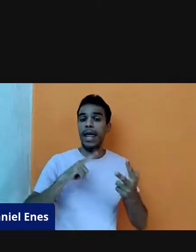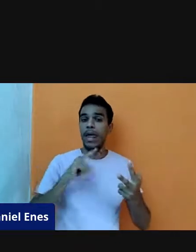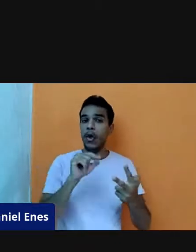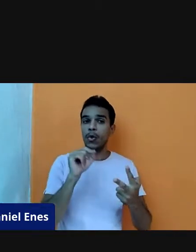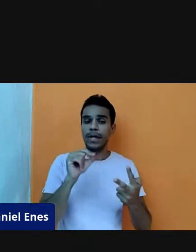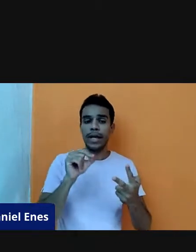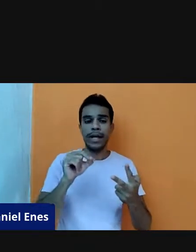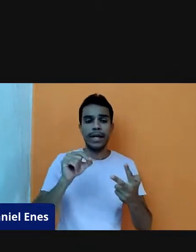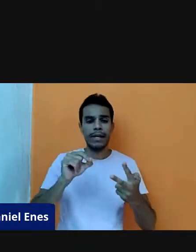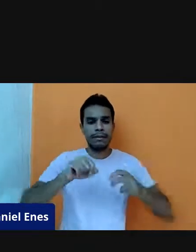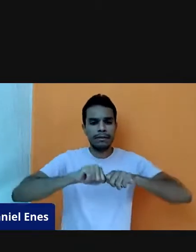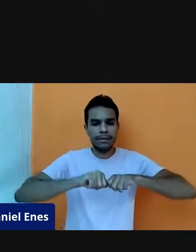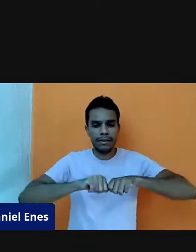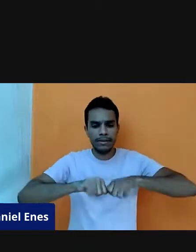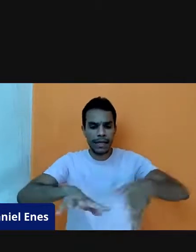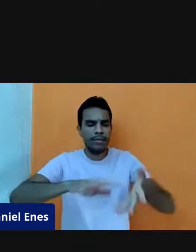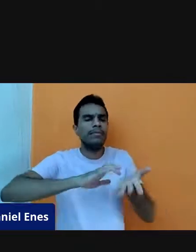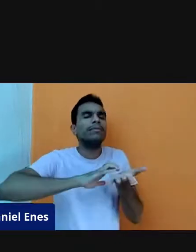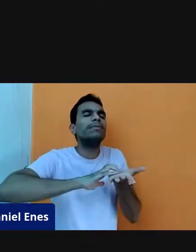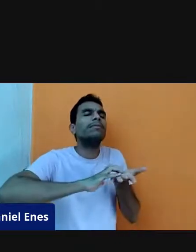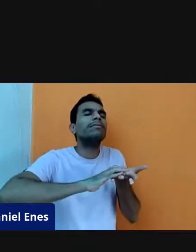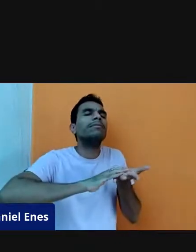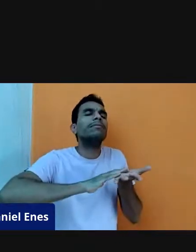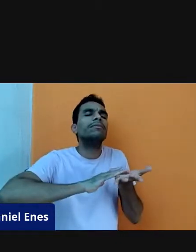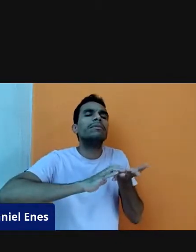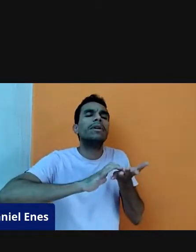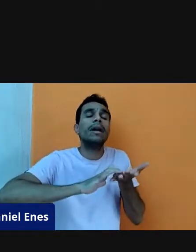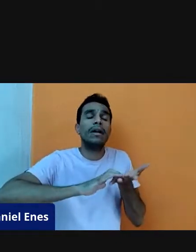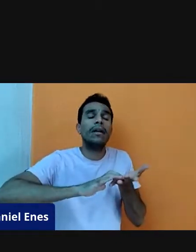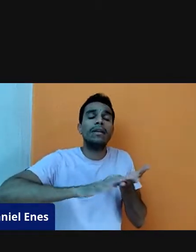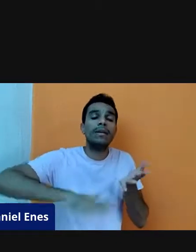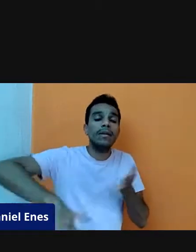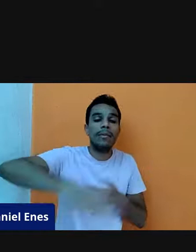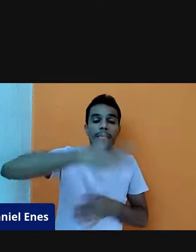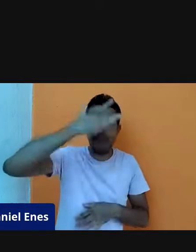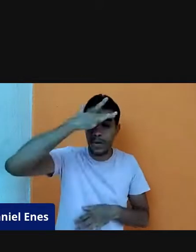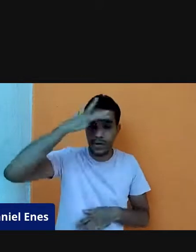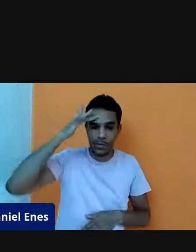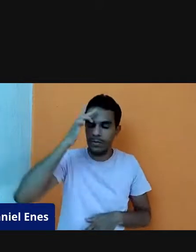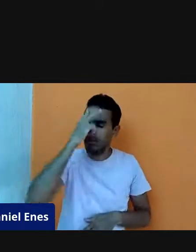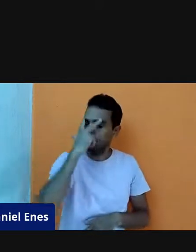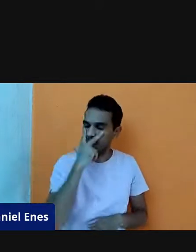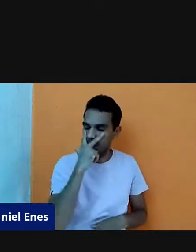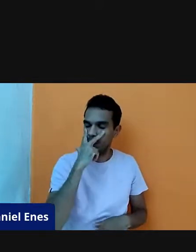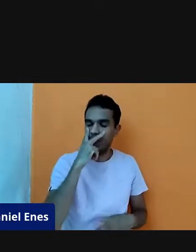o braille entre pessoas cegas, pois, ao ler, você